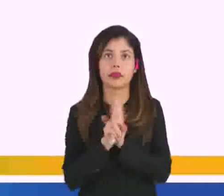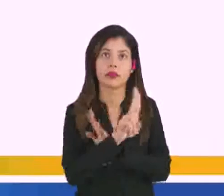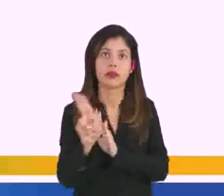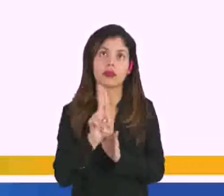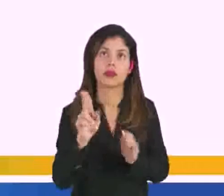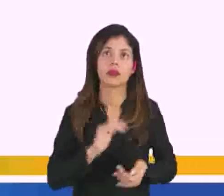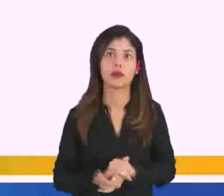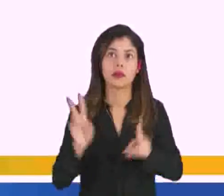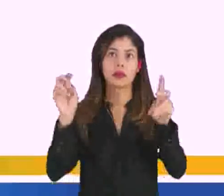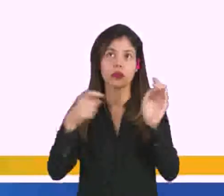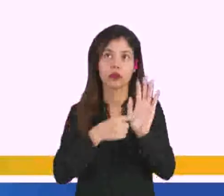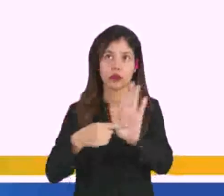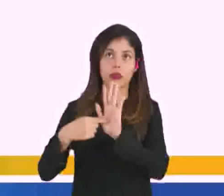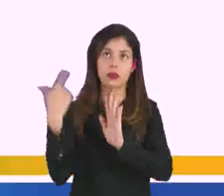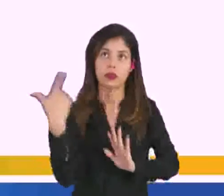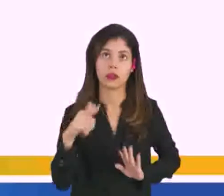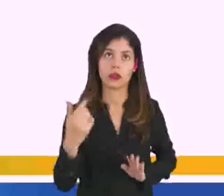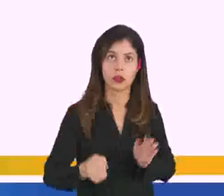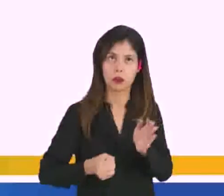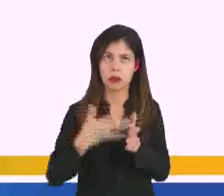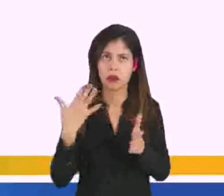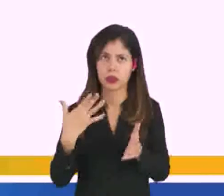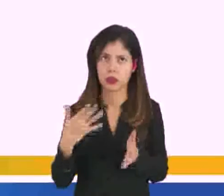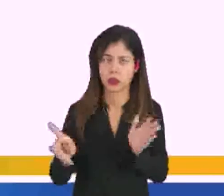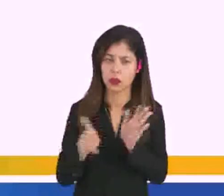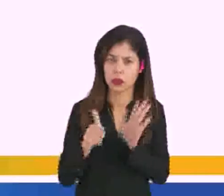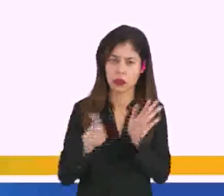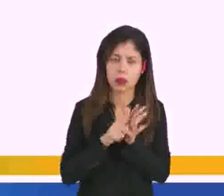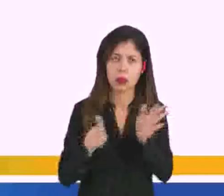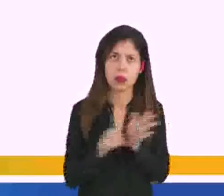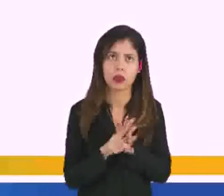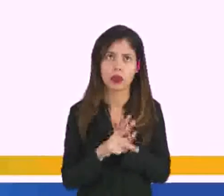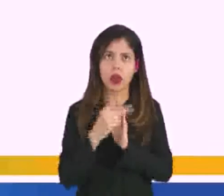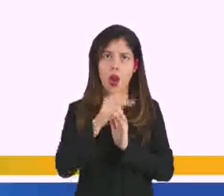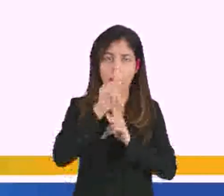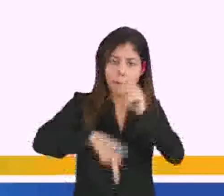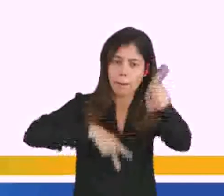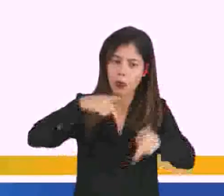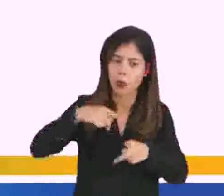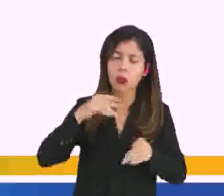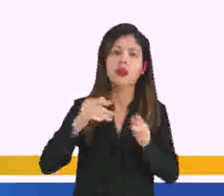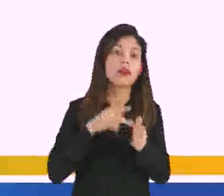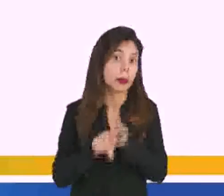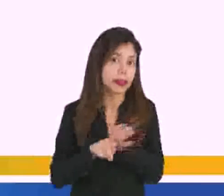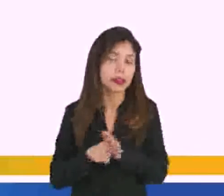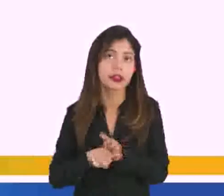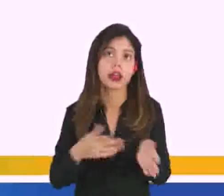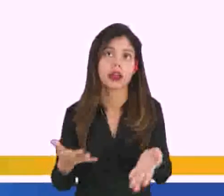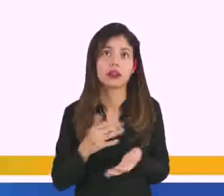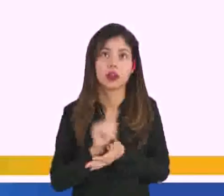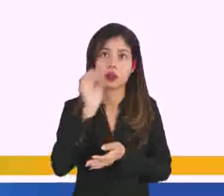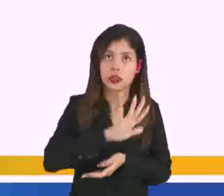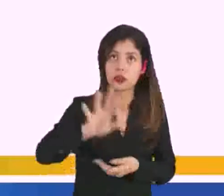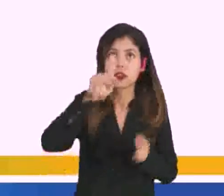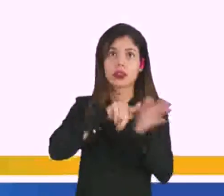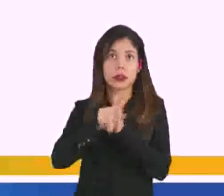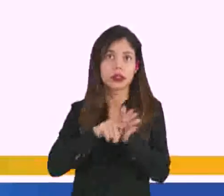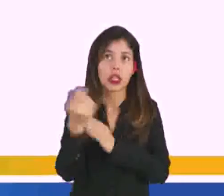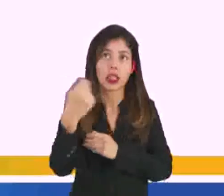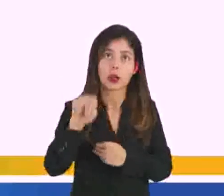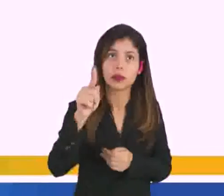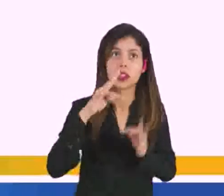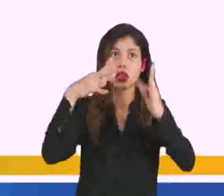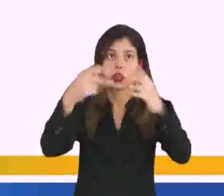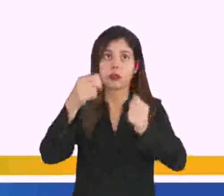já sugere, são um tipo de amostra que não exige tanto critério na pré-seleção do público a ser pesquisado. Ou seja, o universo da pesquisa